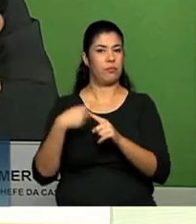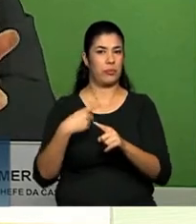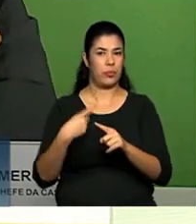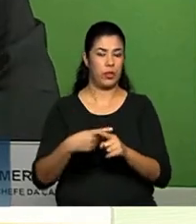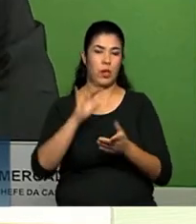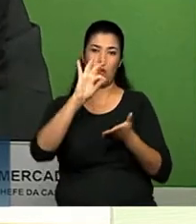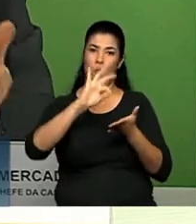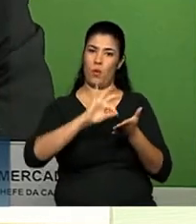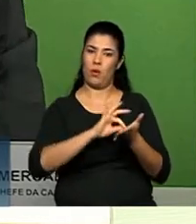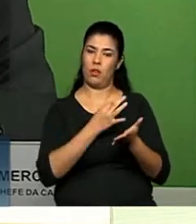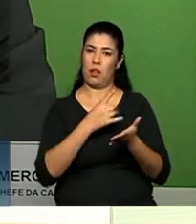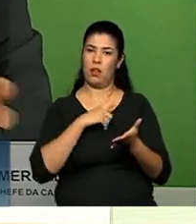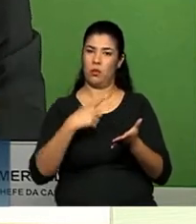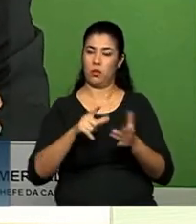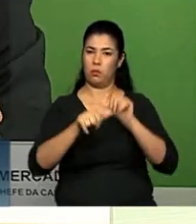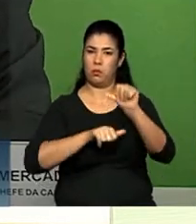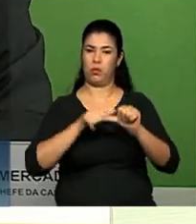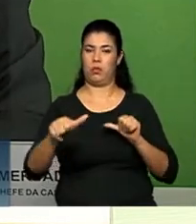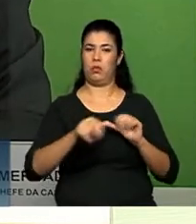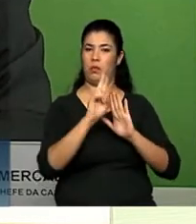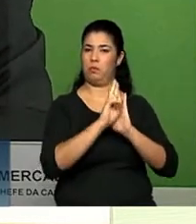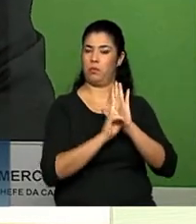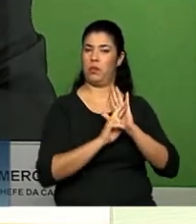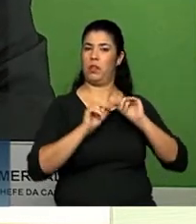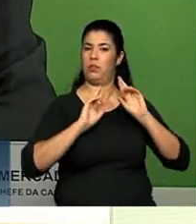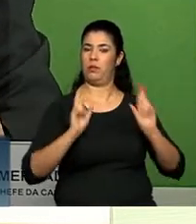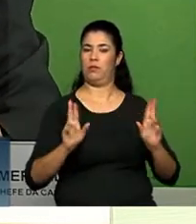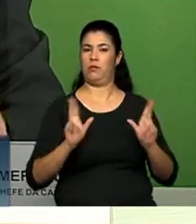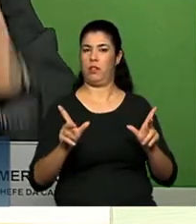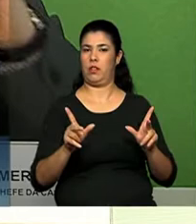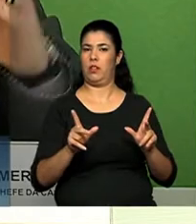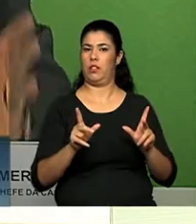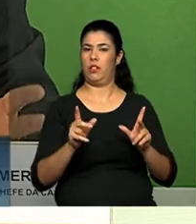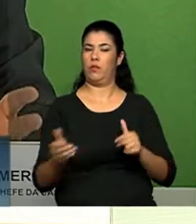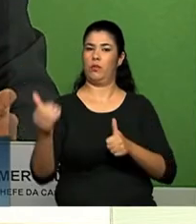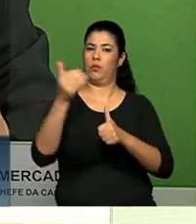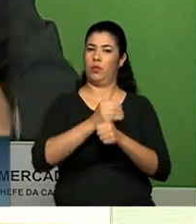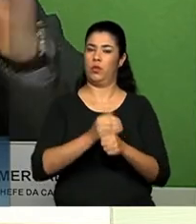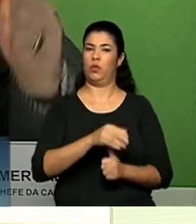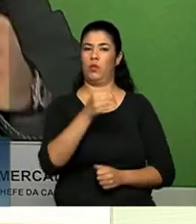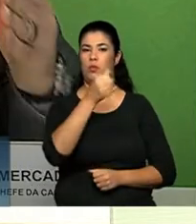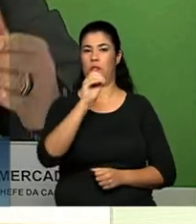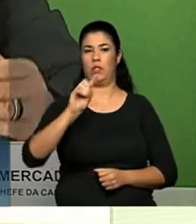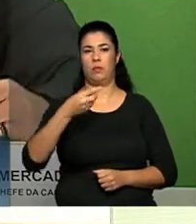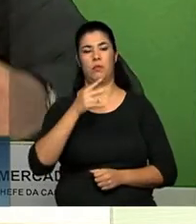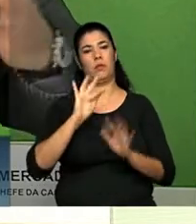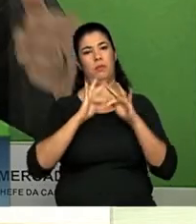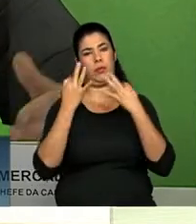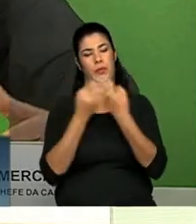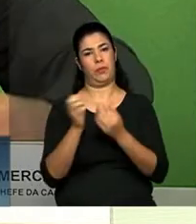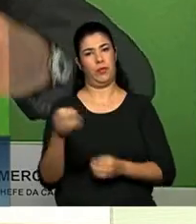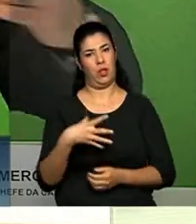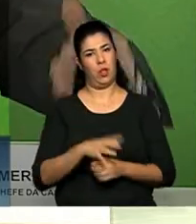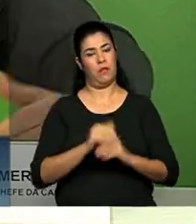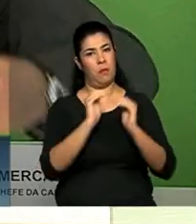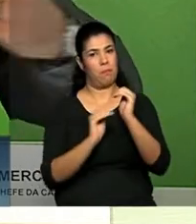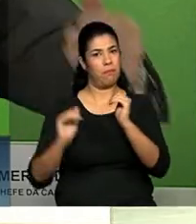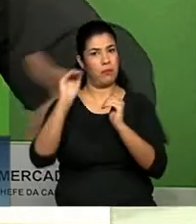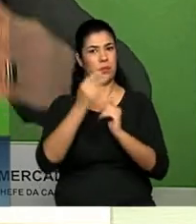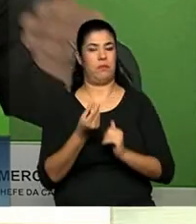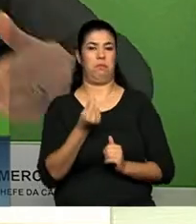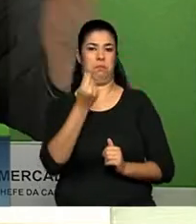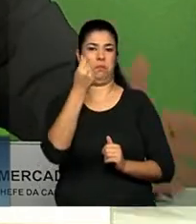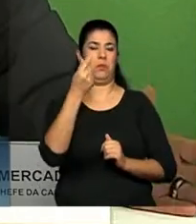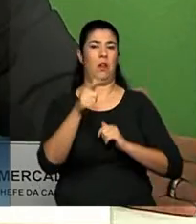cadastro não estava mais de acordo com o programa. E o programa tem critérios, é a renda. Superou a renda, é muito bom que supere o mercado